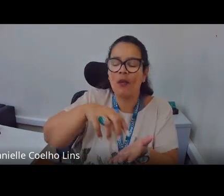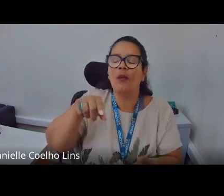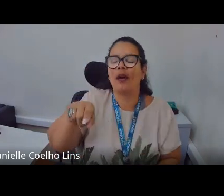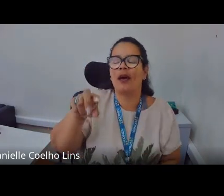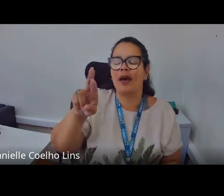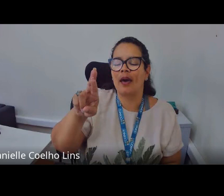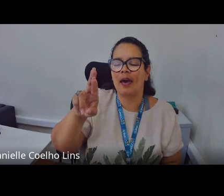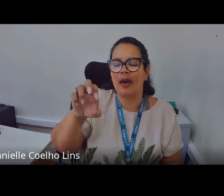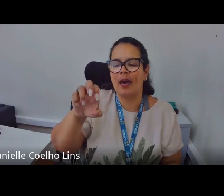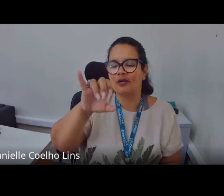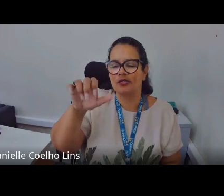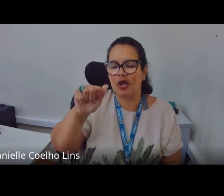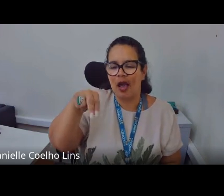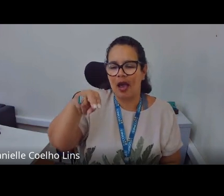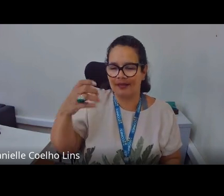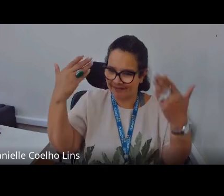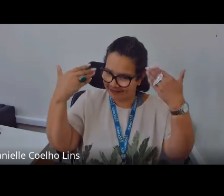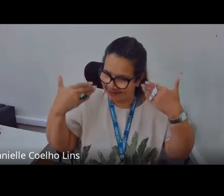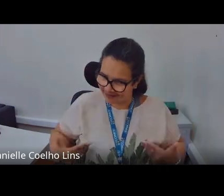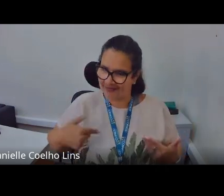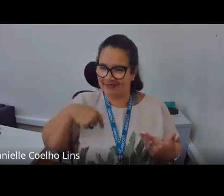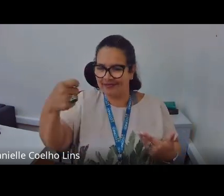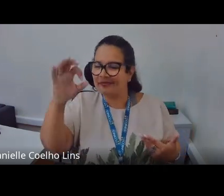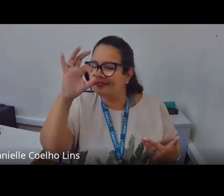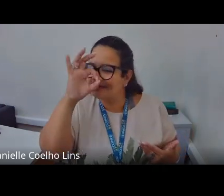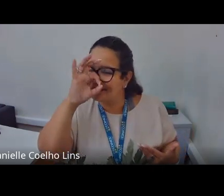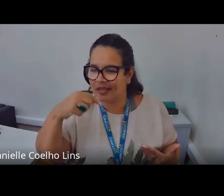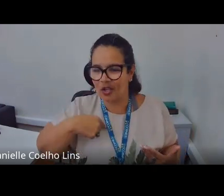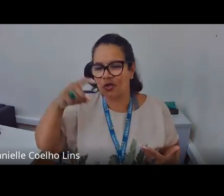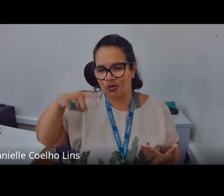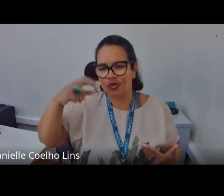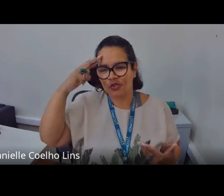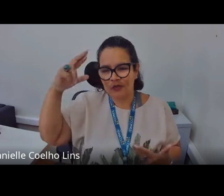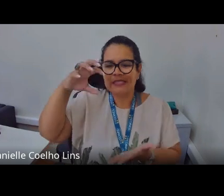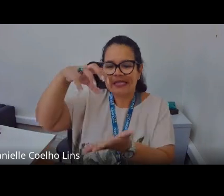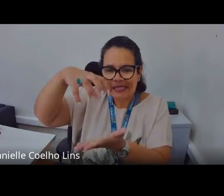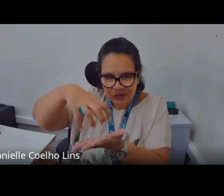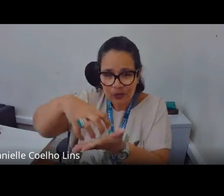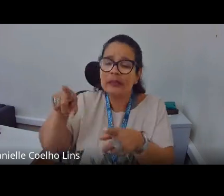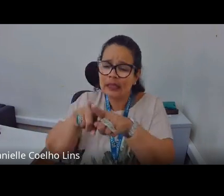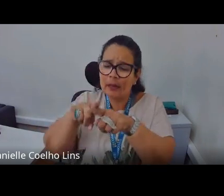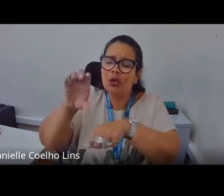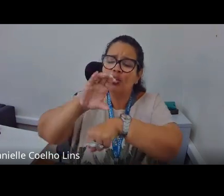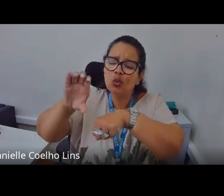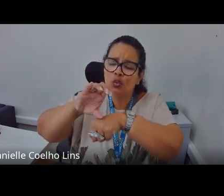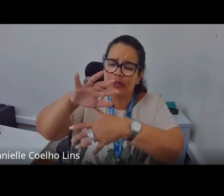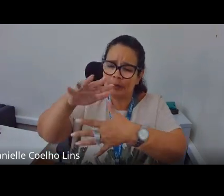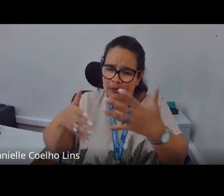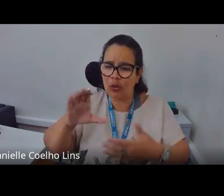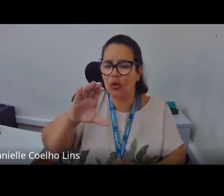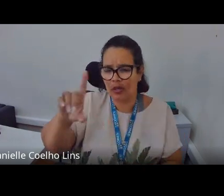da divisão é a Rejane, que sou eu. Meu sinal é esse aqui, que sou chefe